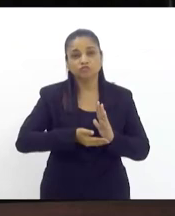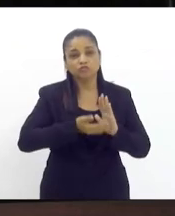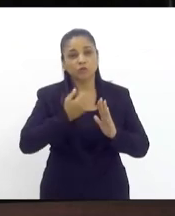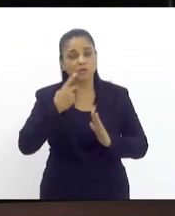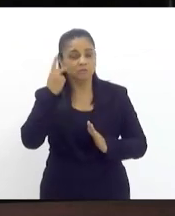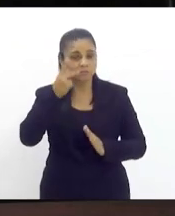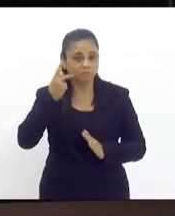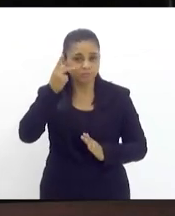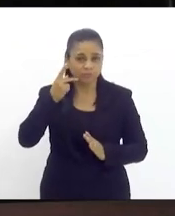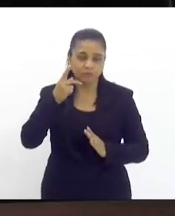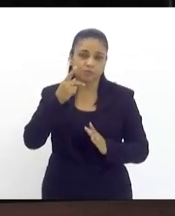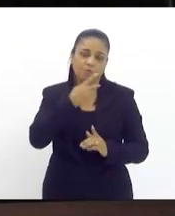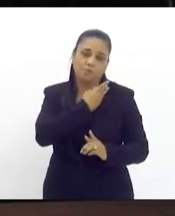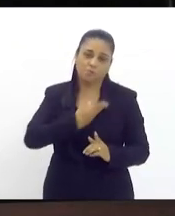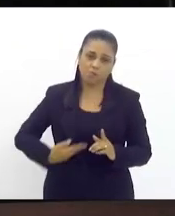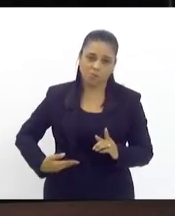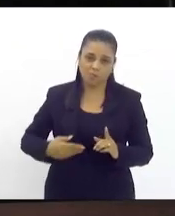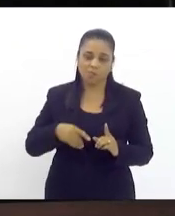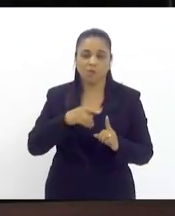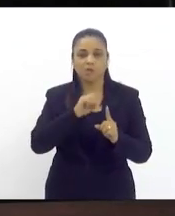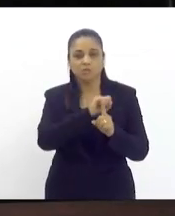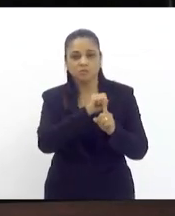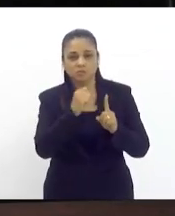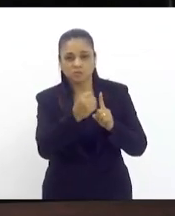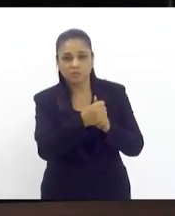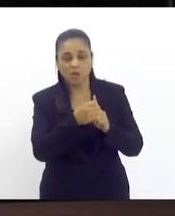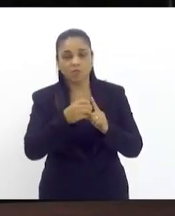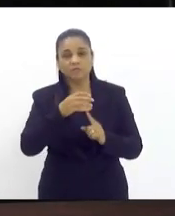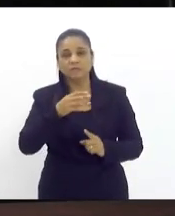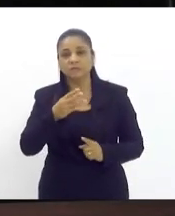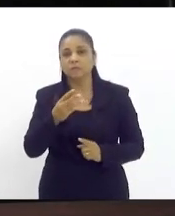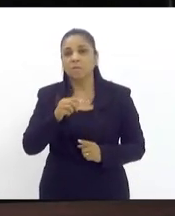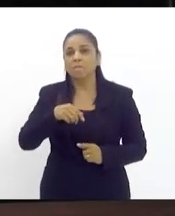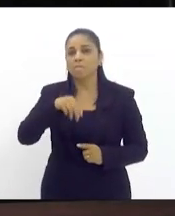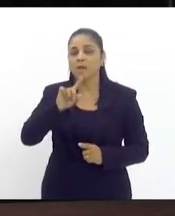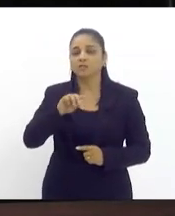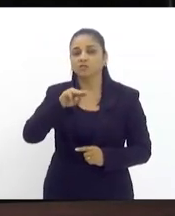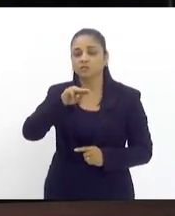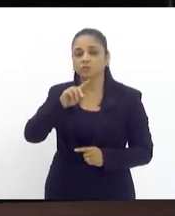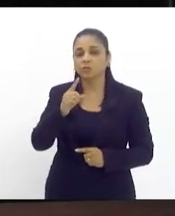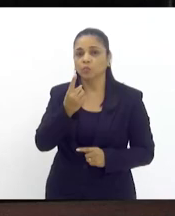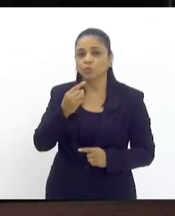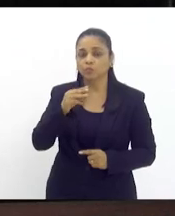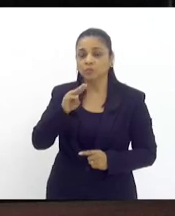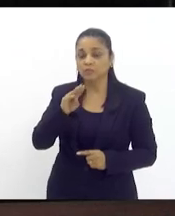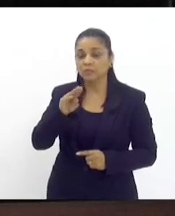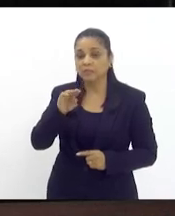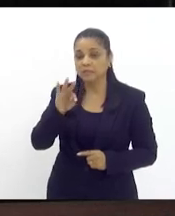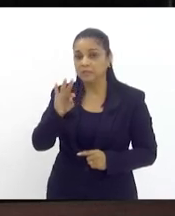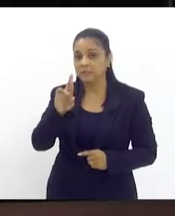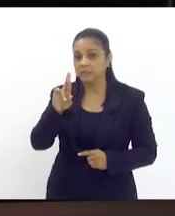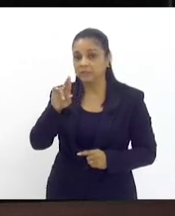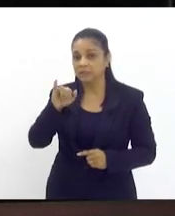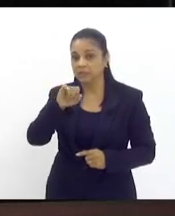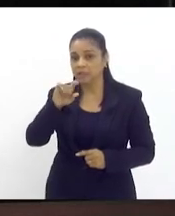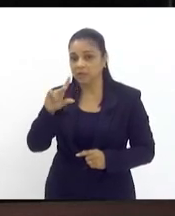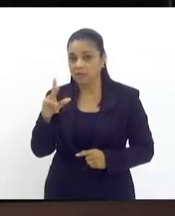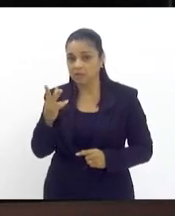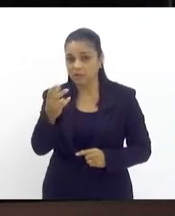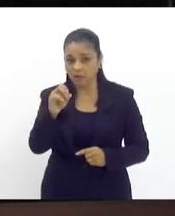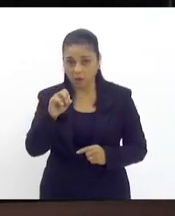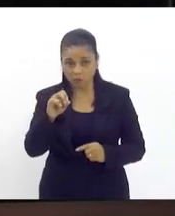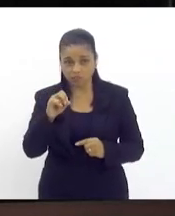públicas das políticas sociais mais de um trilhão de reais falta o arcabouço fiscal ele traz